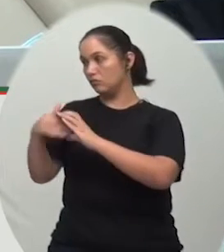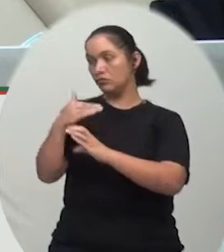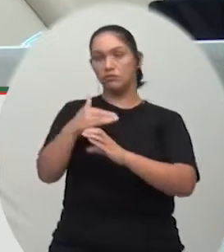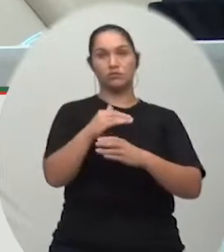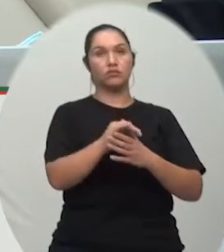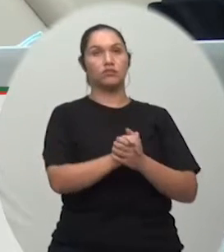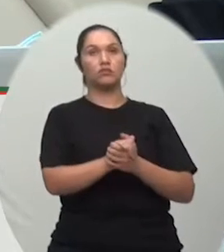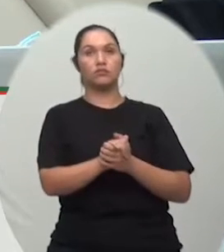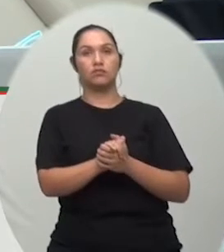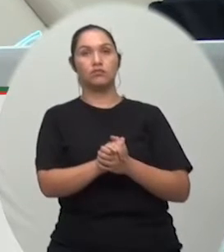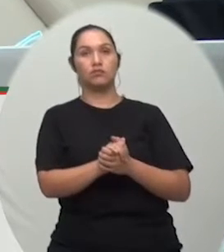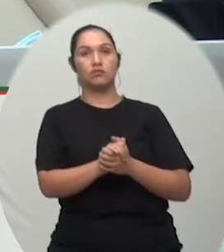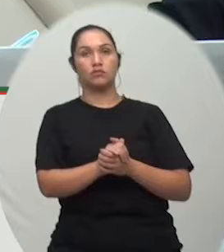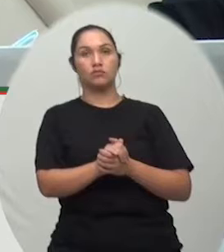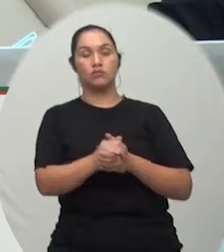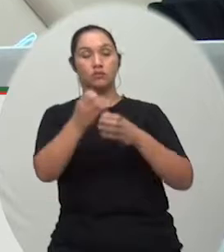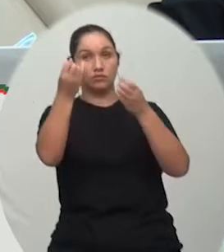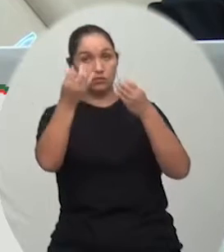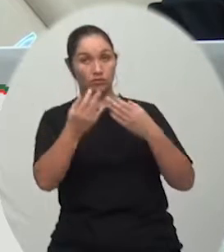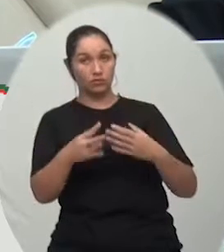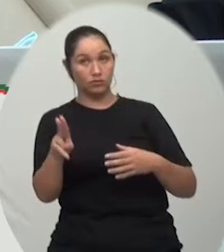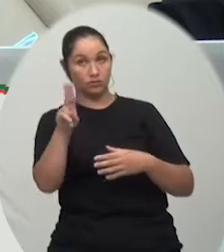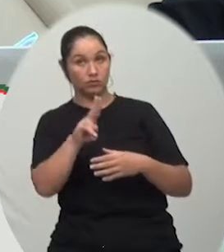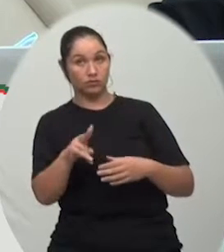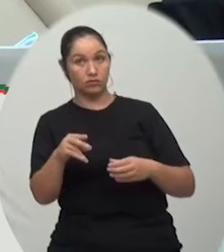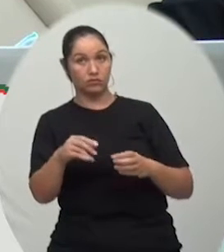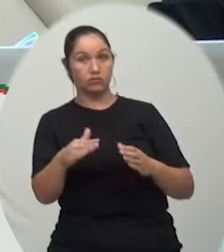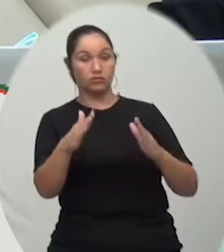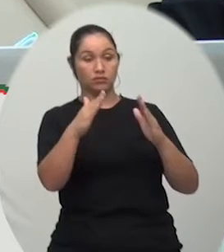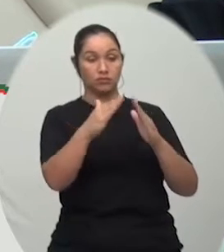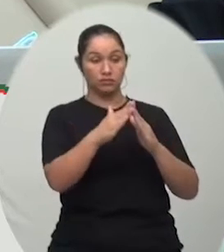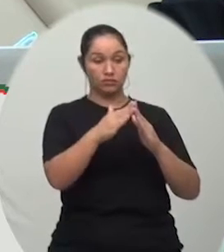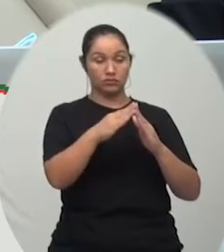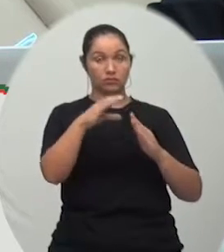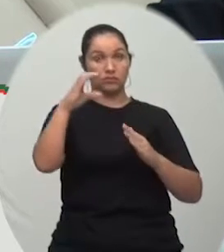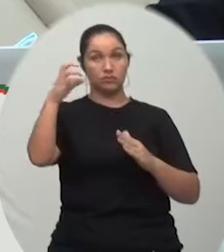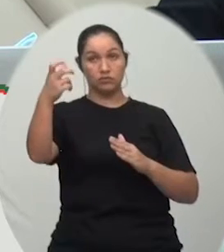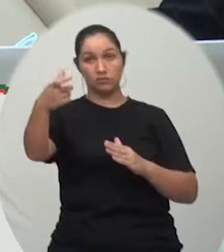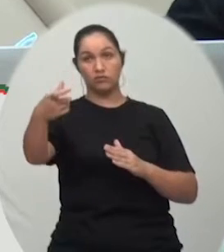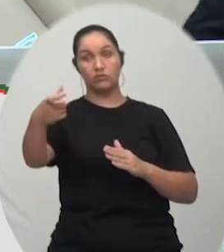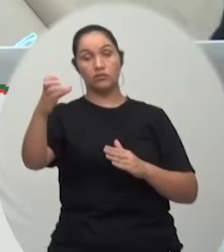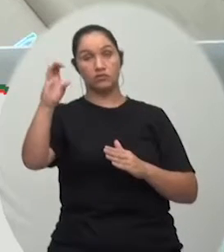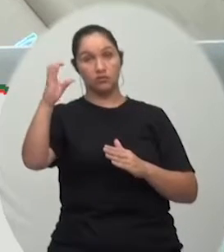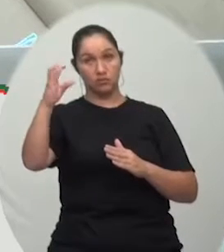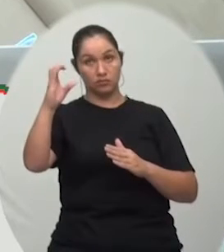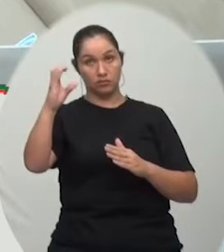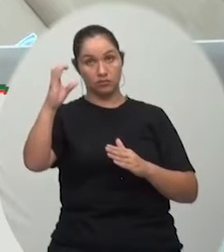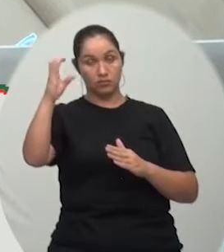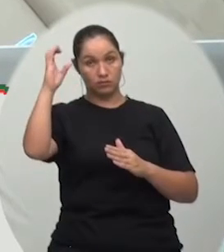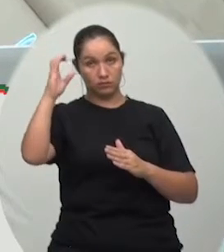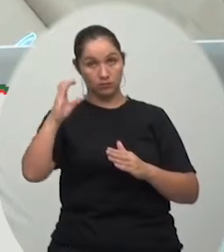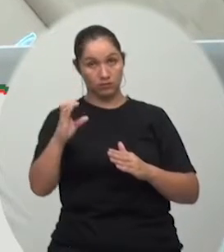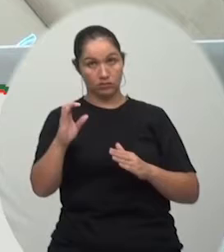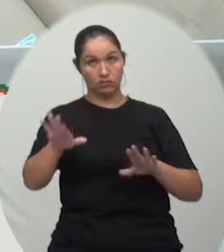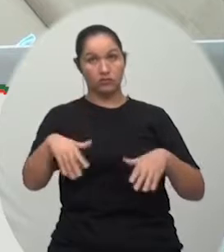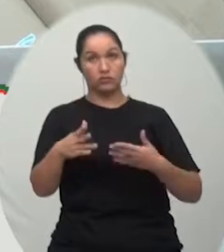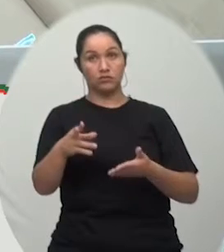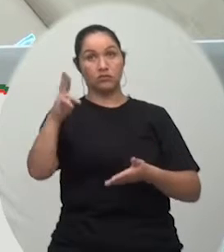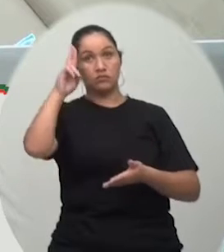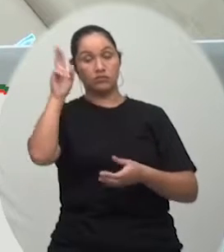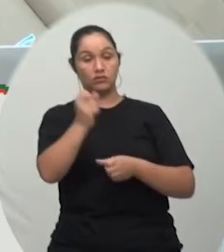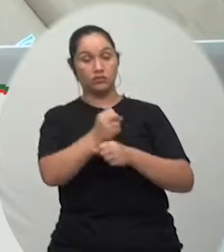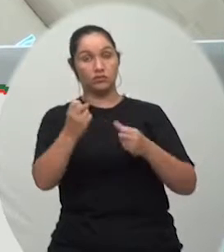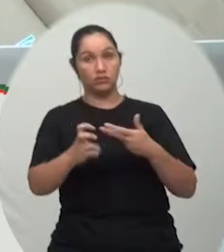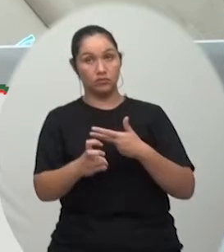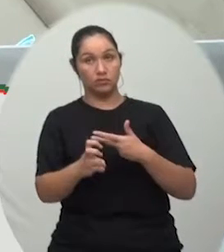que dispõe sobre o funcionamento da Casa da Cidadania e autoriza o chefe do Poder Executivo a firmar convênio com o